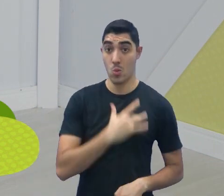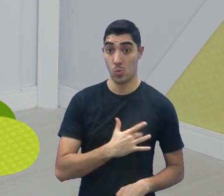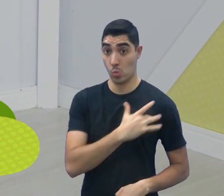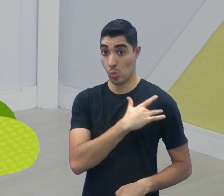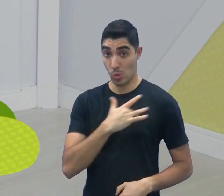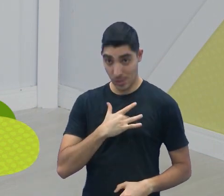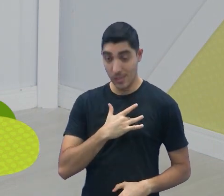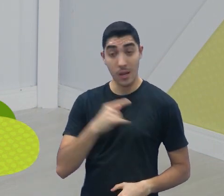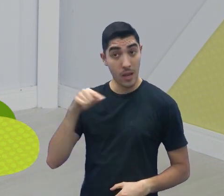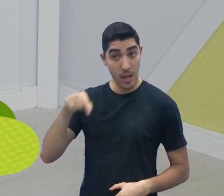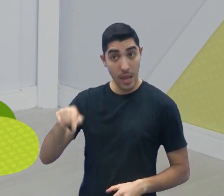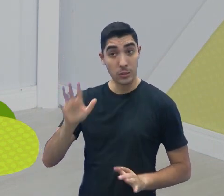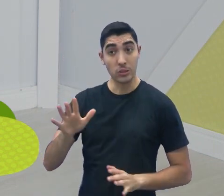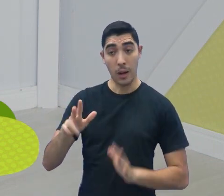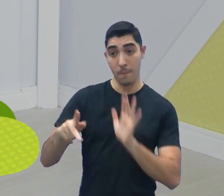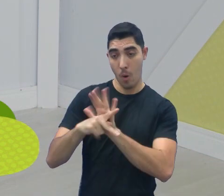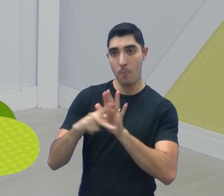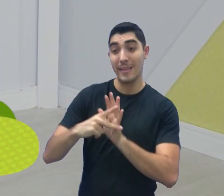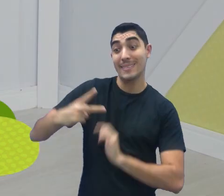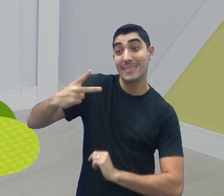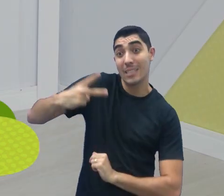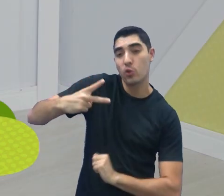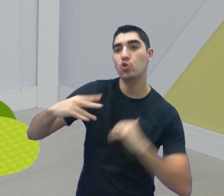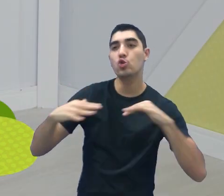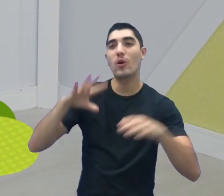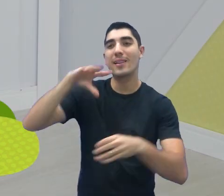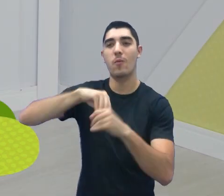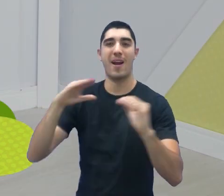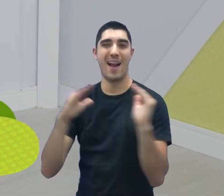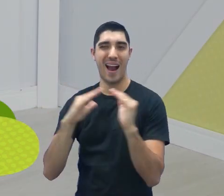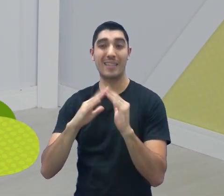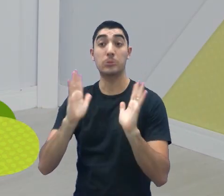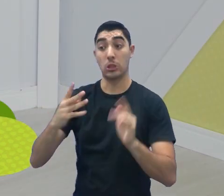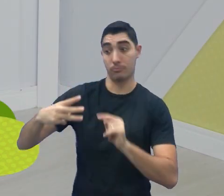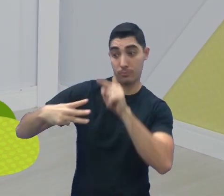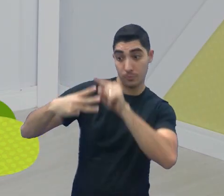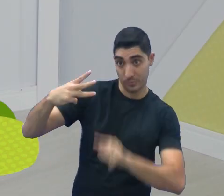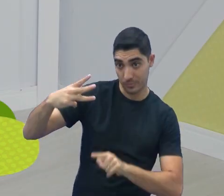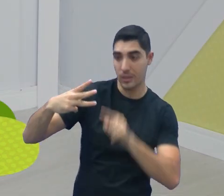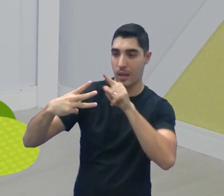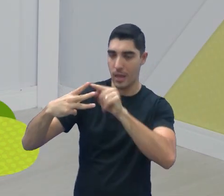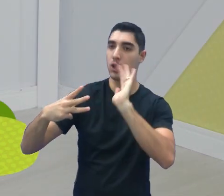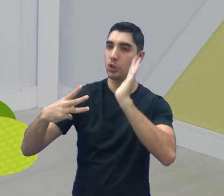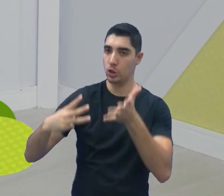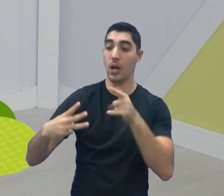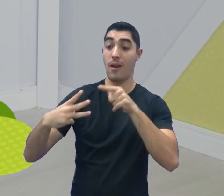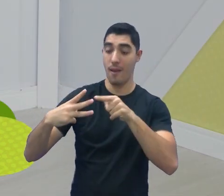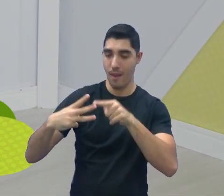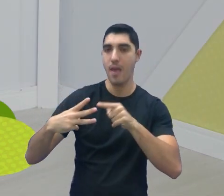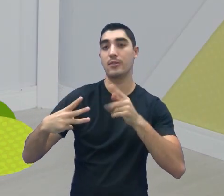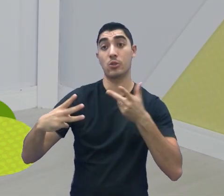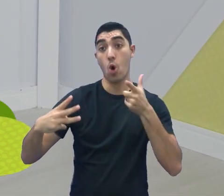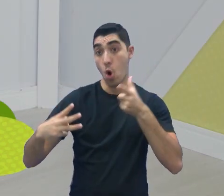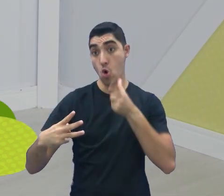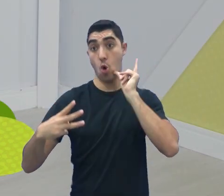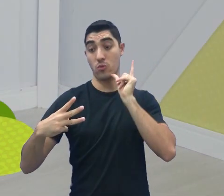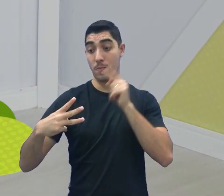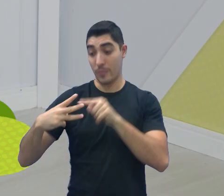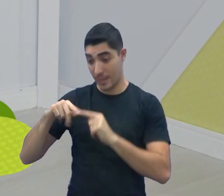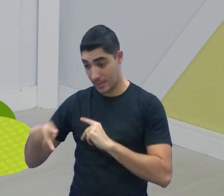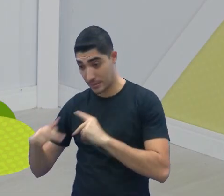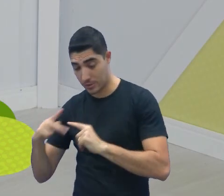seguidas que tem a fazer neste retorno do NBB, nesse começo, né, de retorno. O São José recebeu o Cruzeiro de Minas Gerais e a partida também